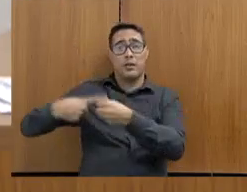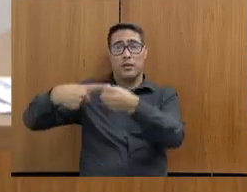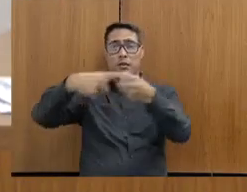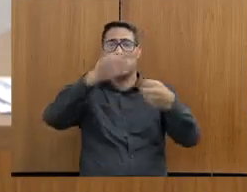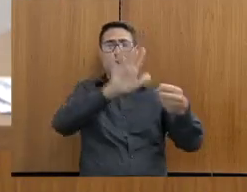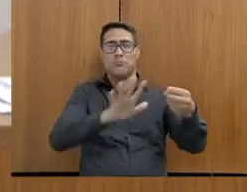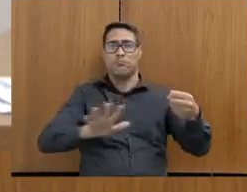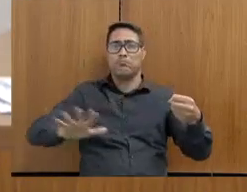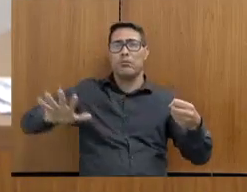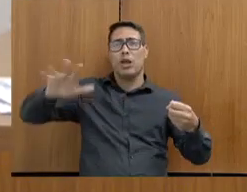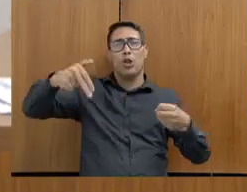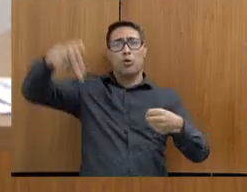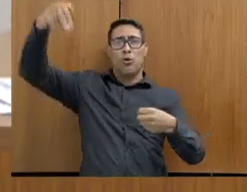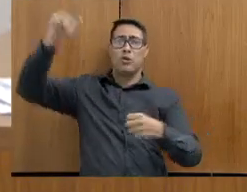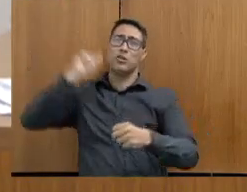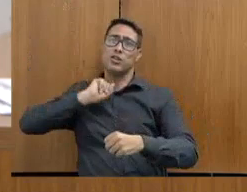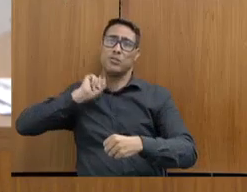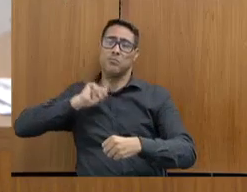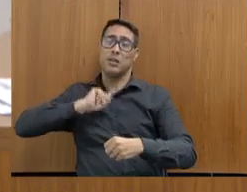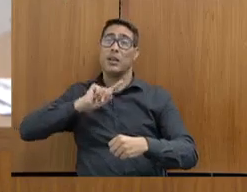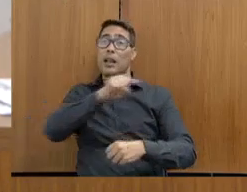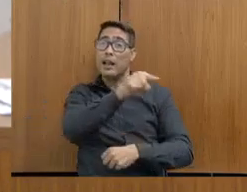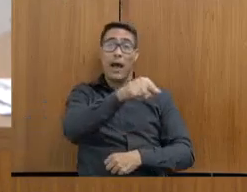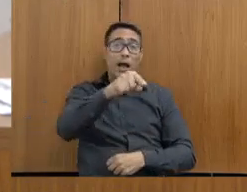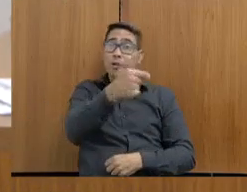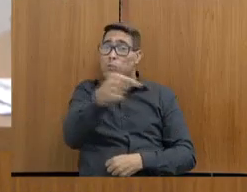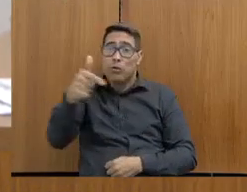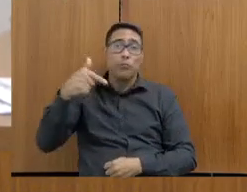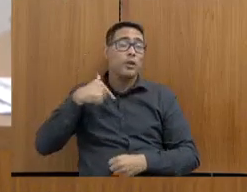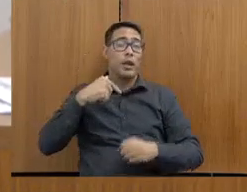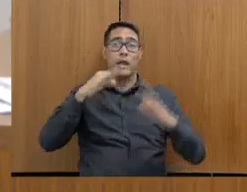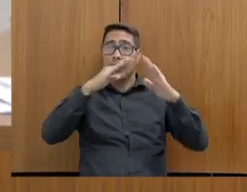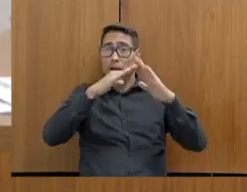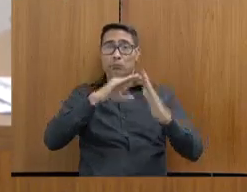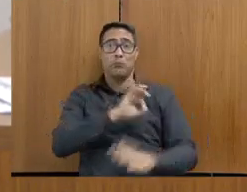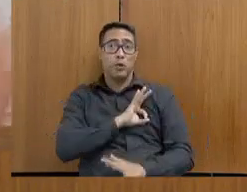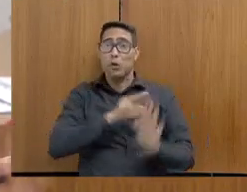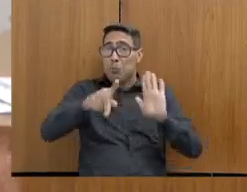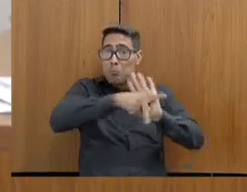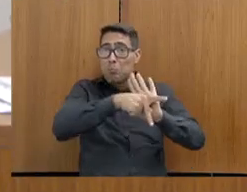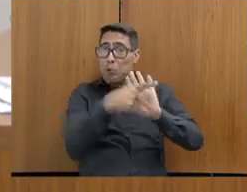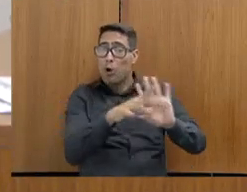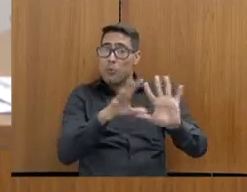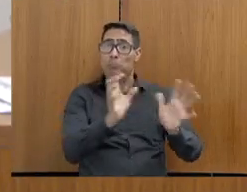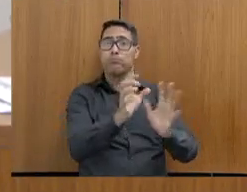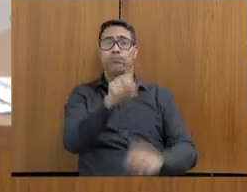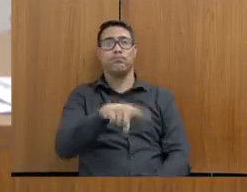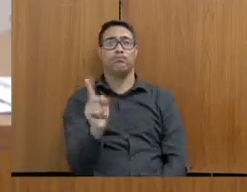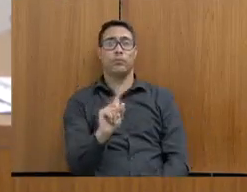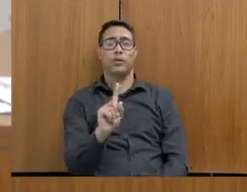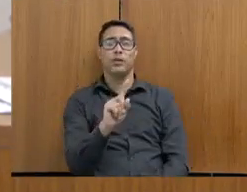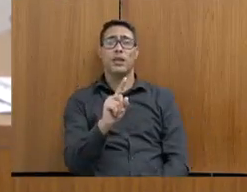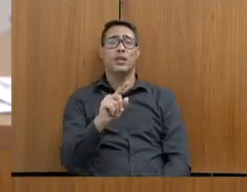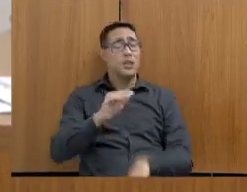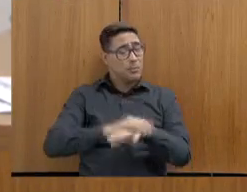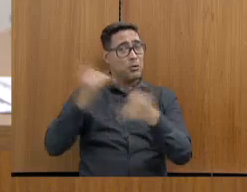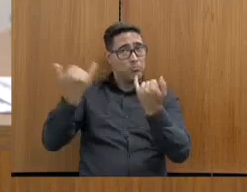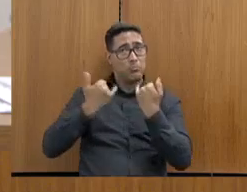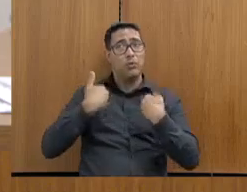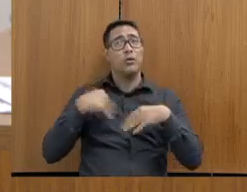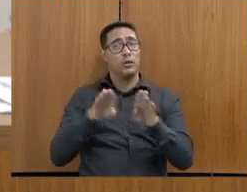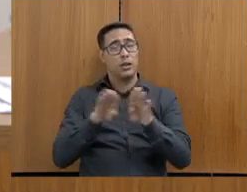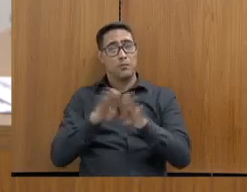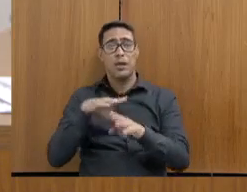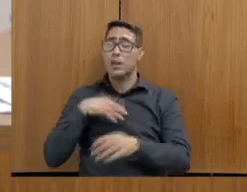delegacia especializada qualquer tipo de trabalho especializado ouvi falar que inclusive uma parte do recurso que